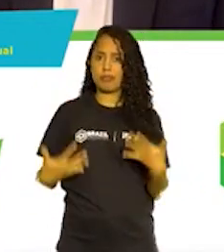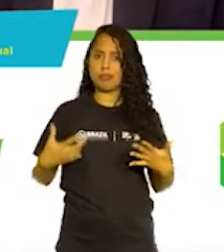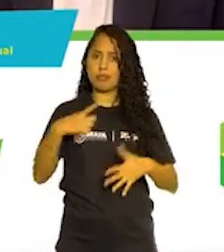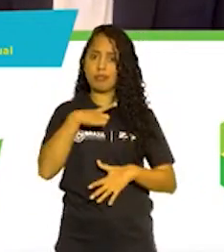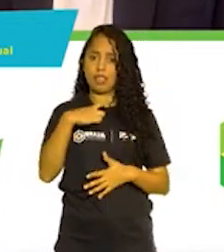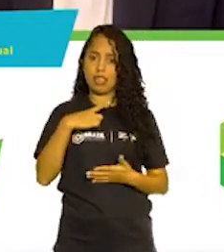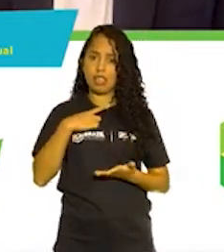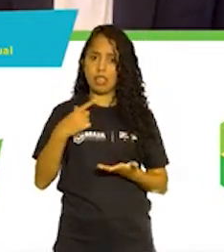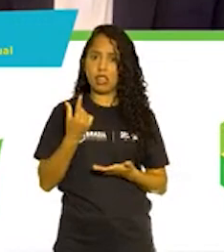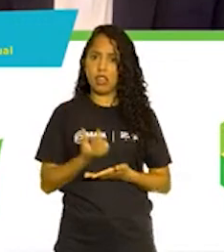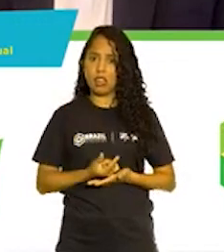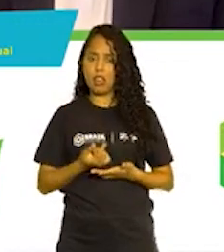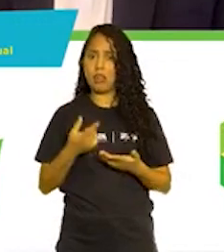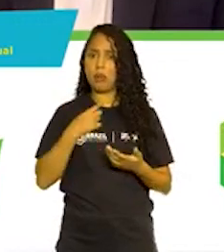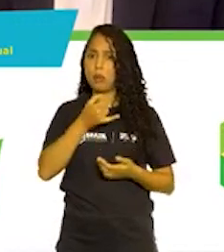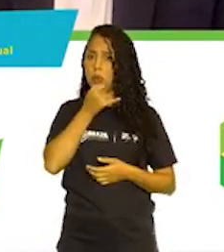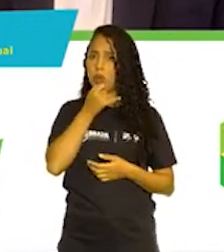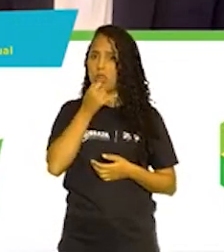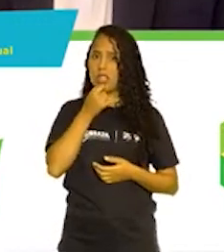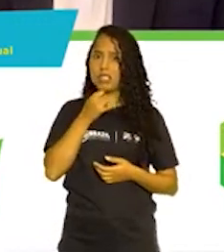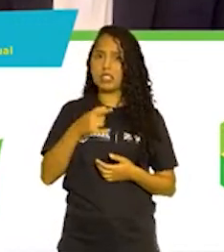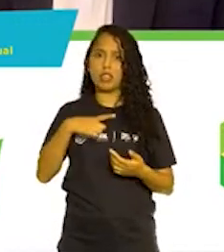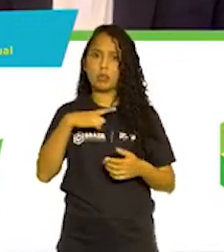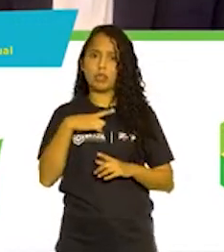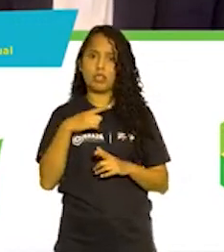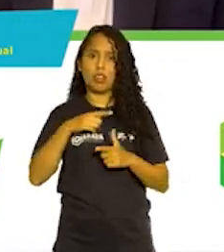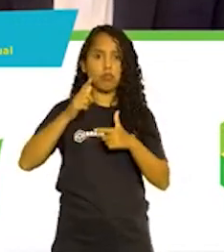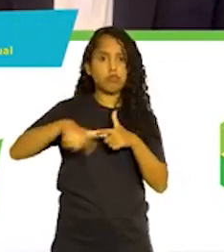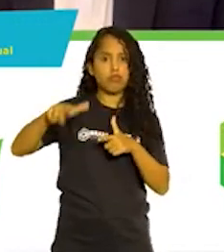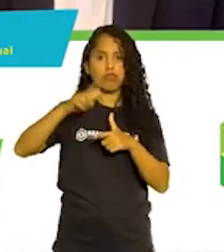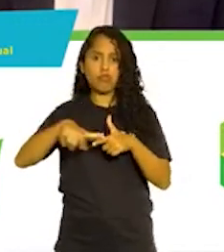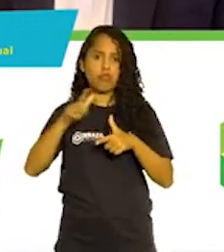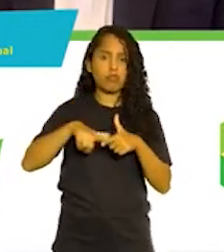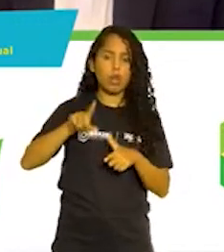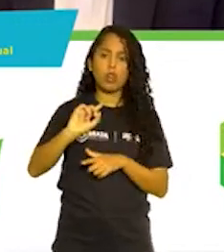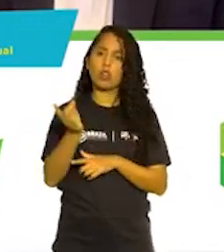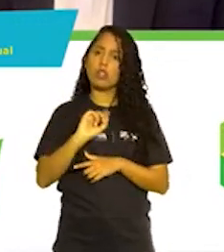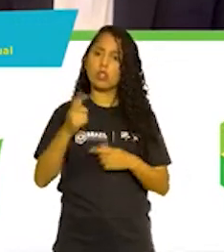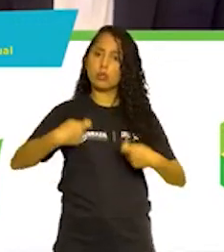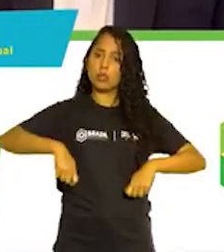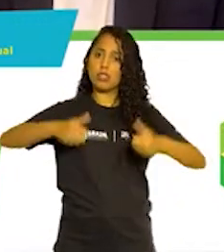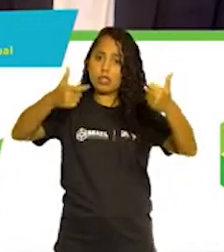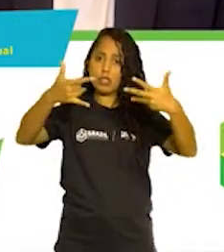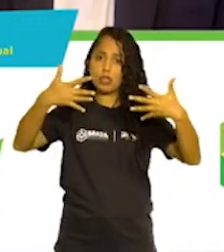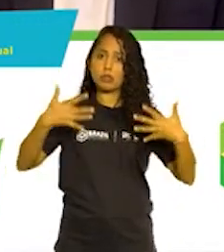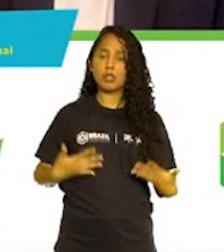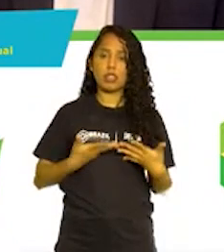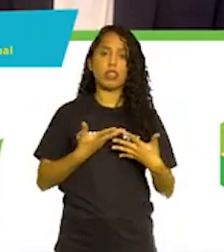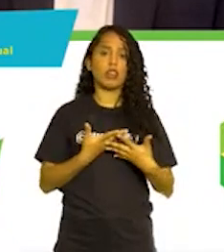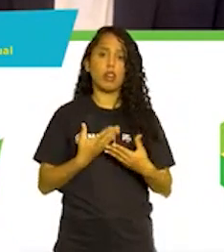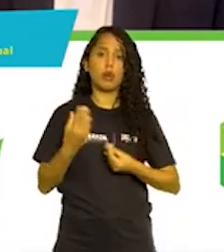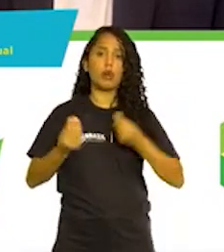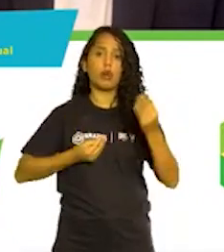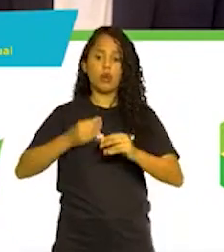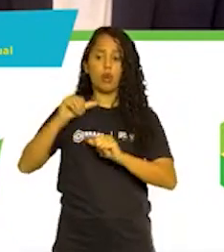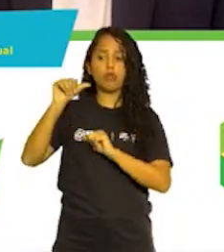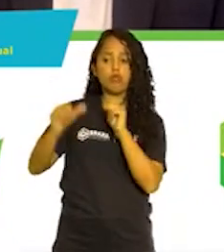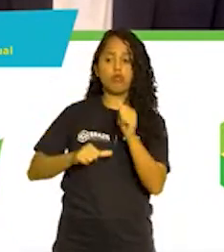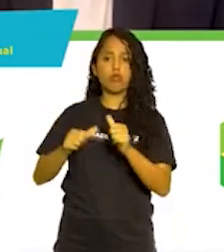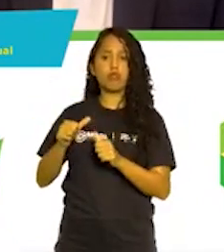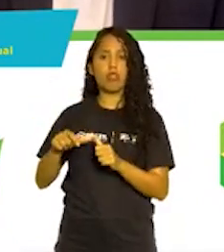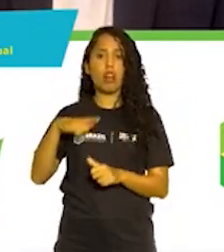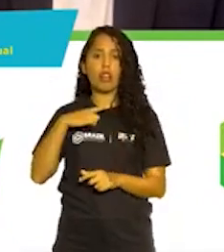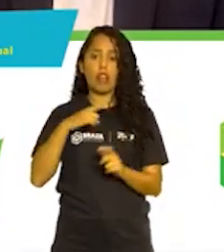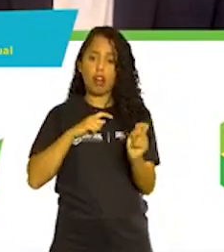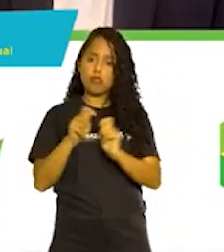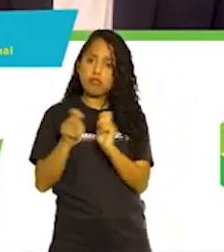do funcionalismo, eu vou isso. Você tem que explicar a importância da reforma administrativa. Por que que você precisa da reforma administrativa? A